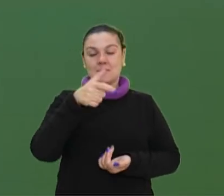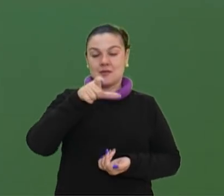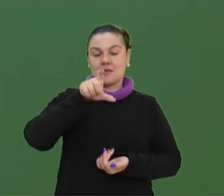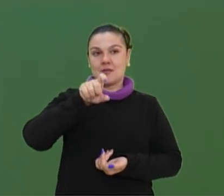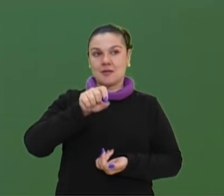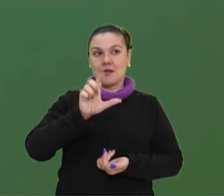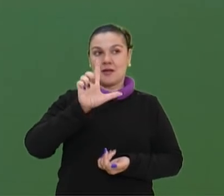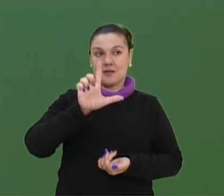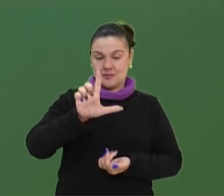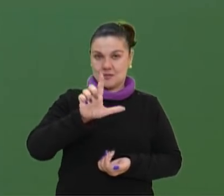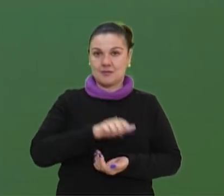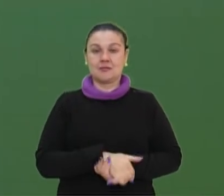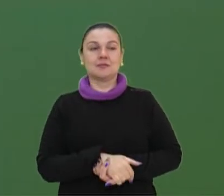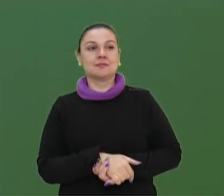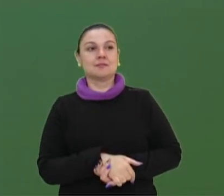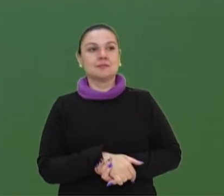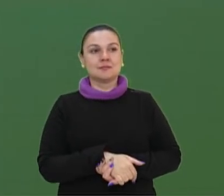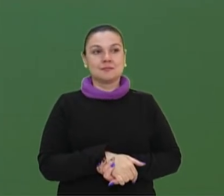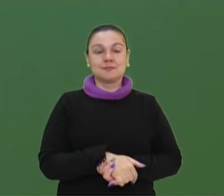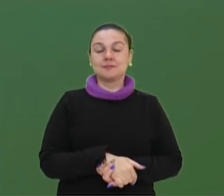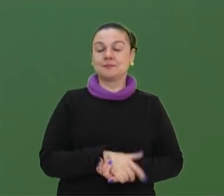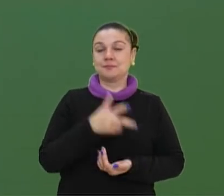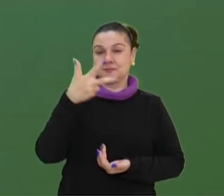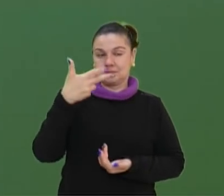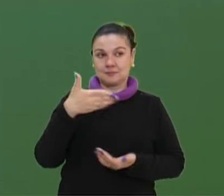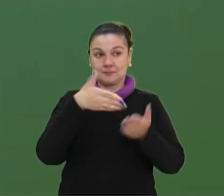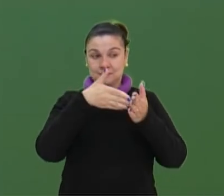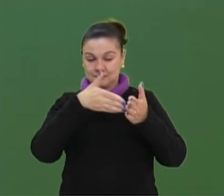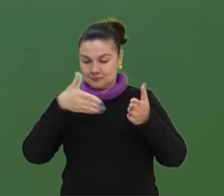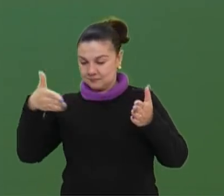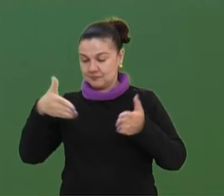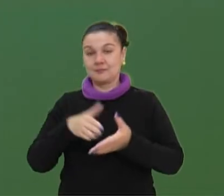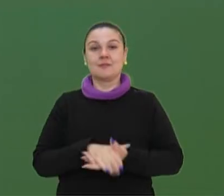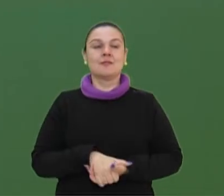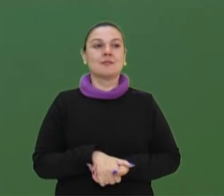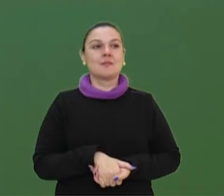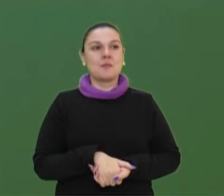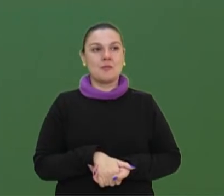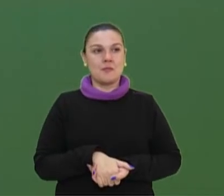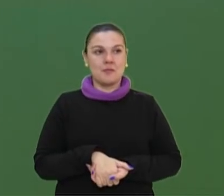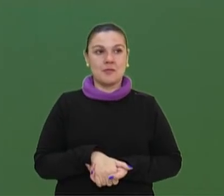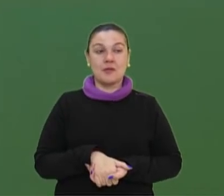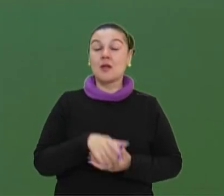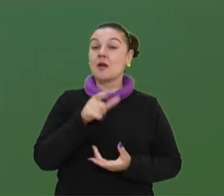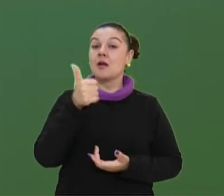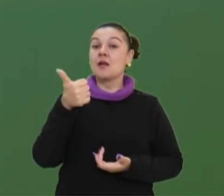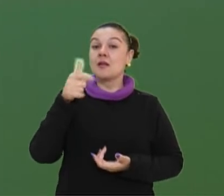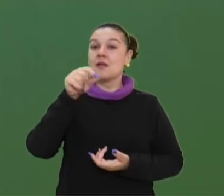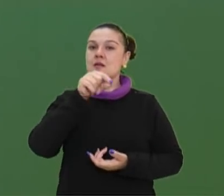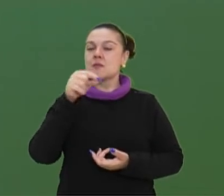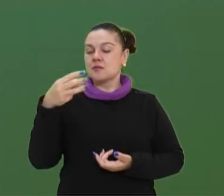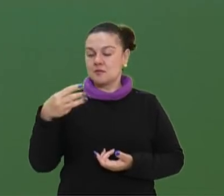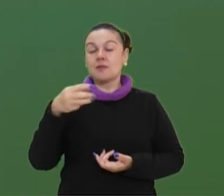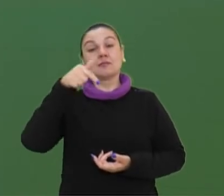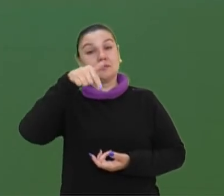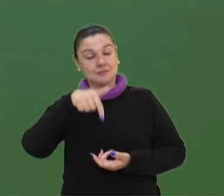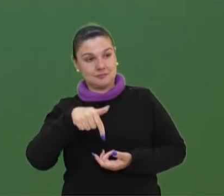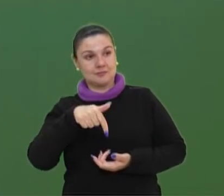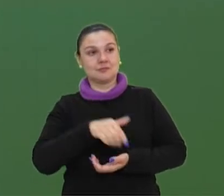lá. 10L, né? Igual a 10 vezes 10 menos